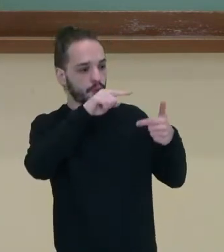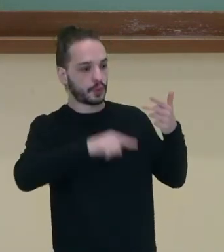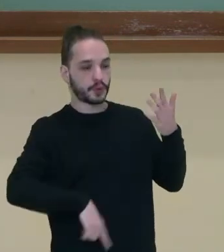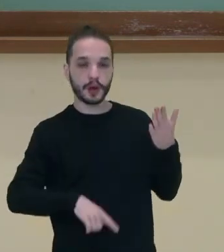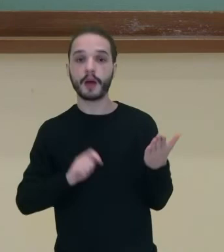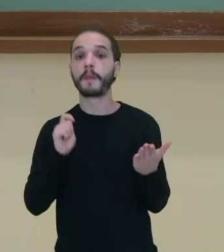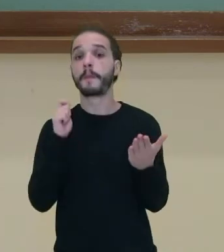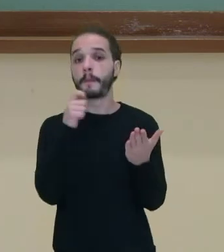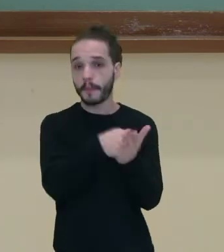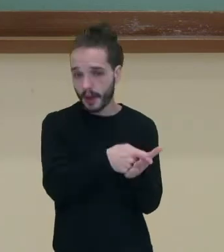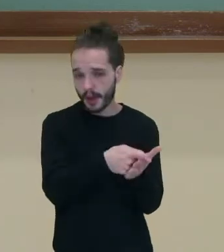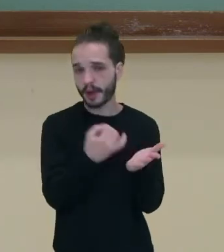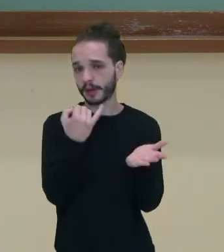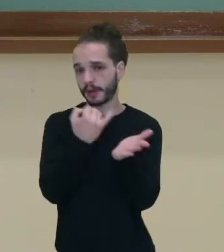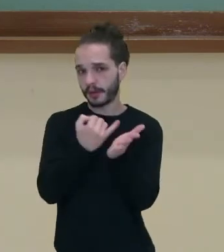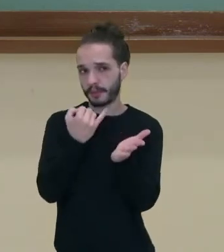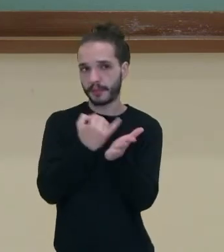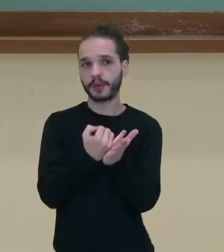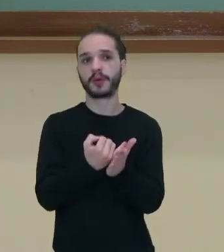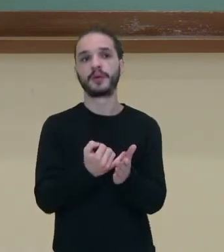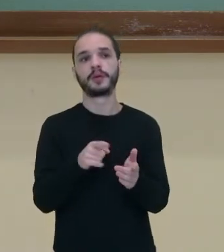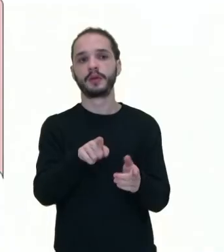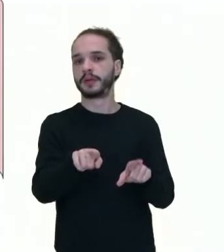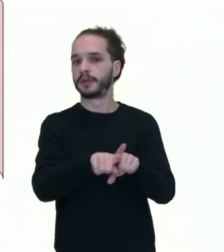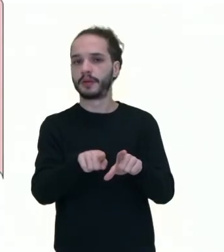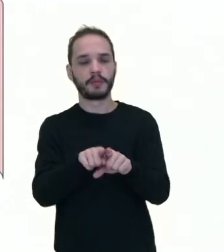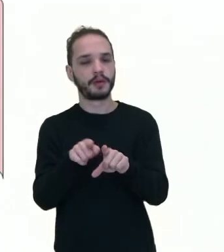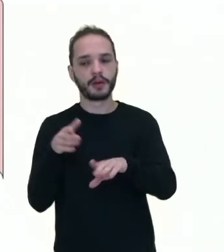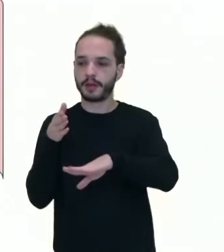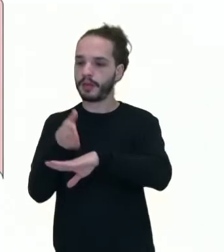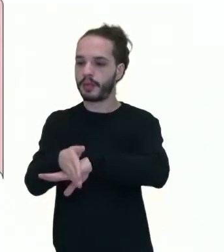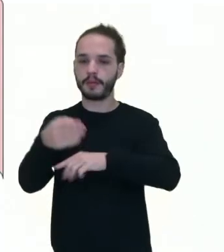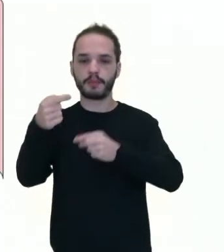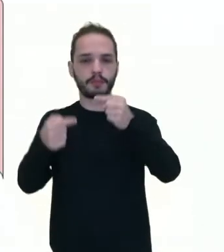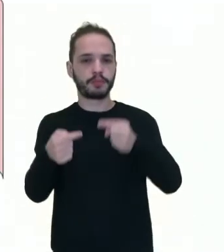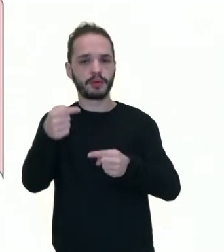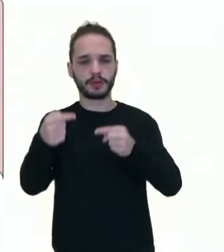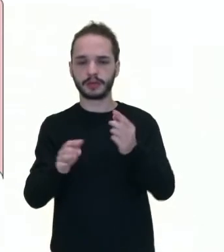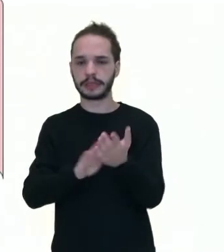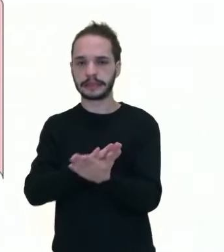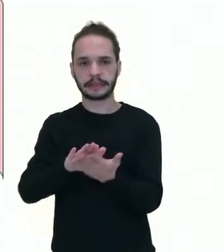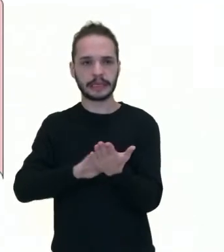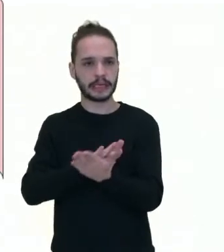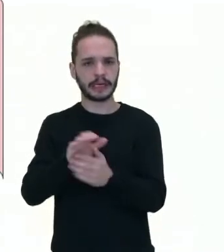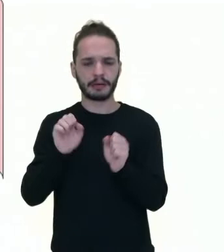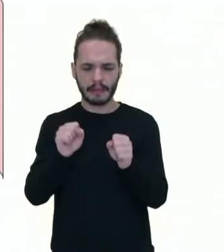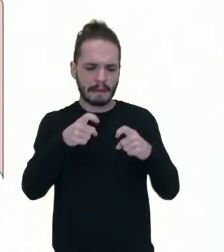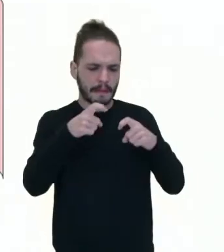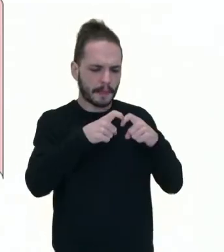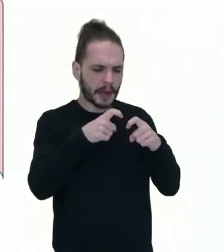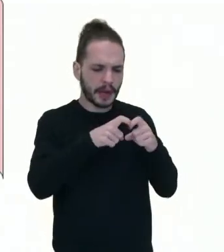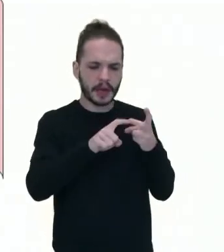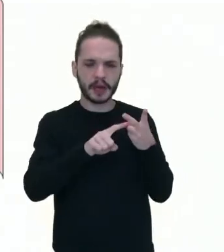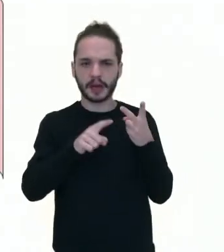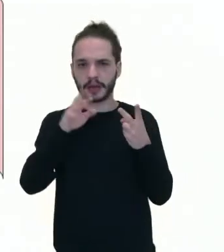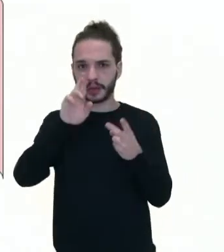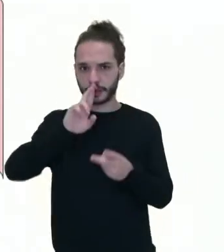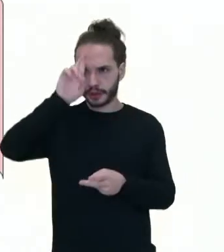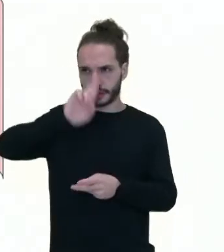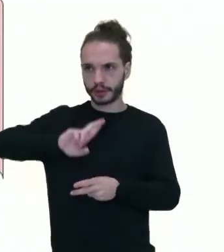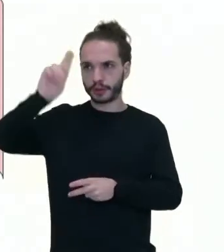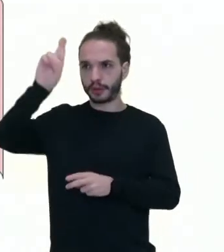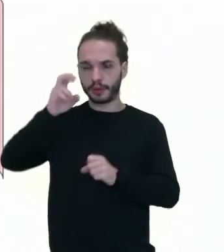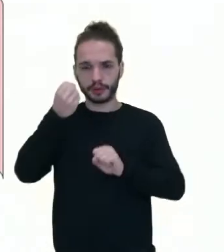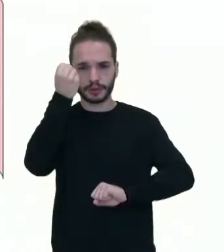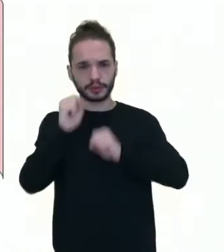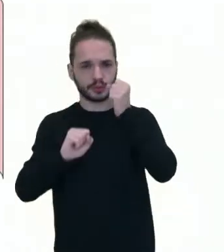os impostos e, além de tudo, eles não participavam da política. Podia ser o médico, podia ser o dono de uma indústria, ele